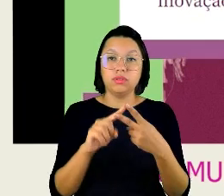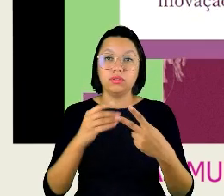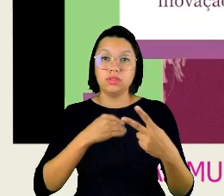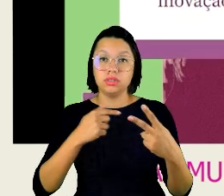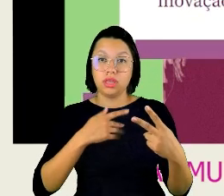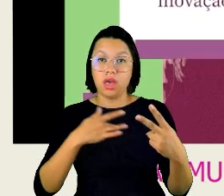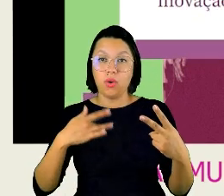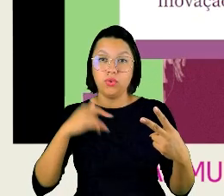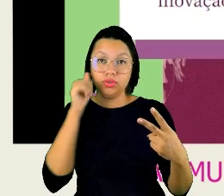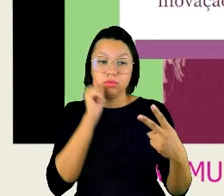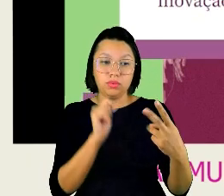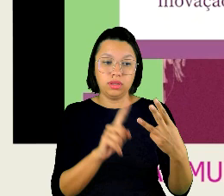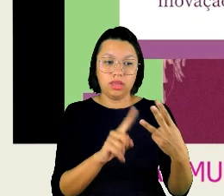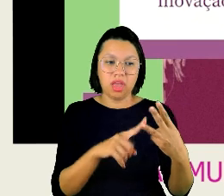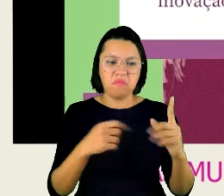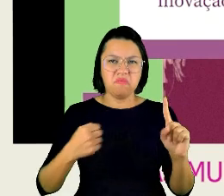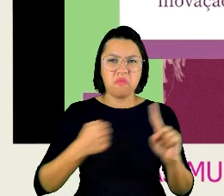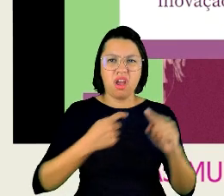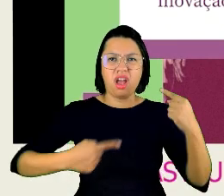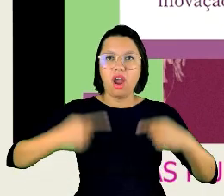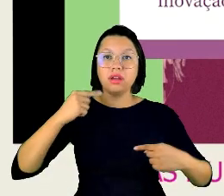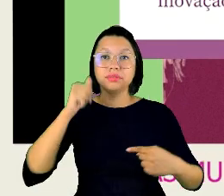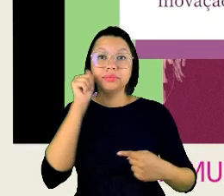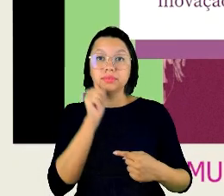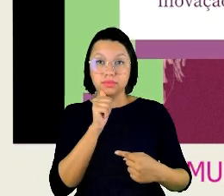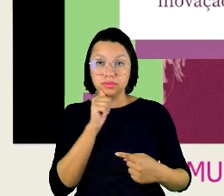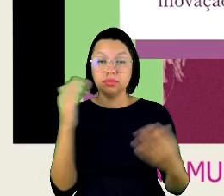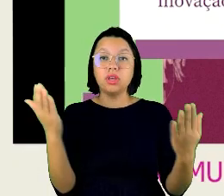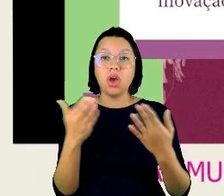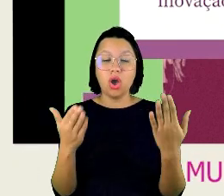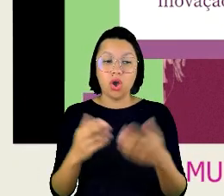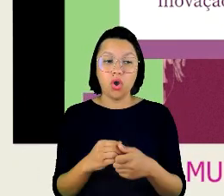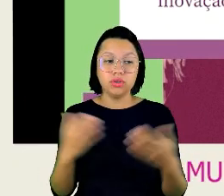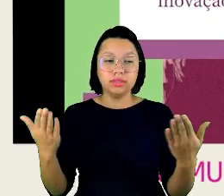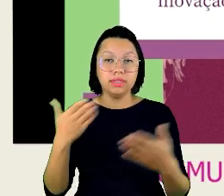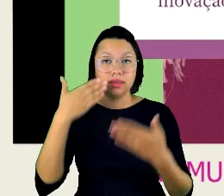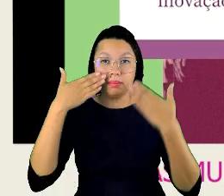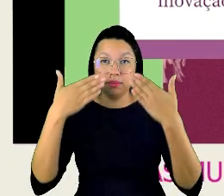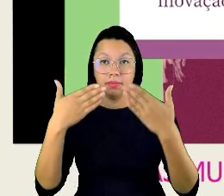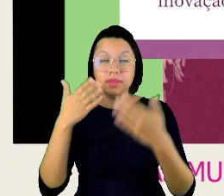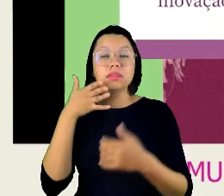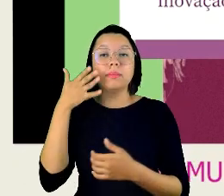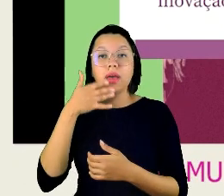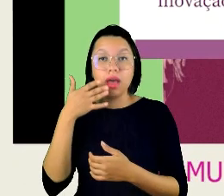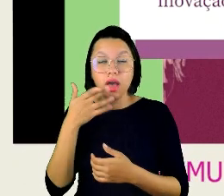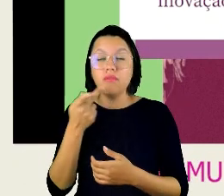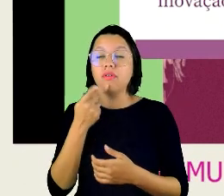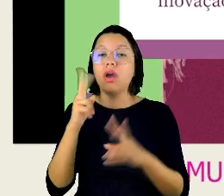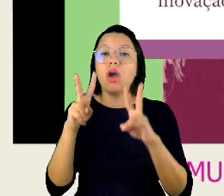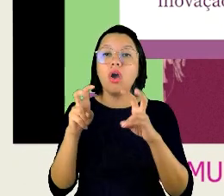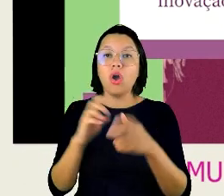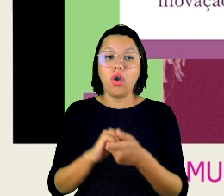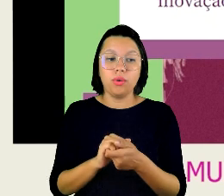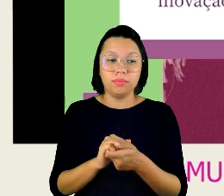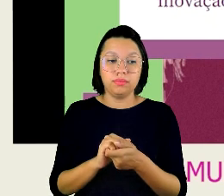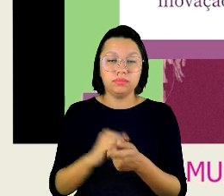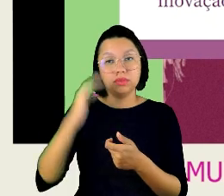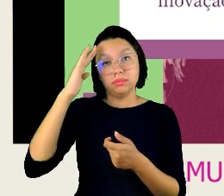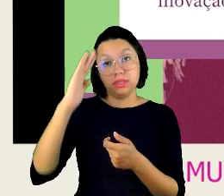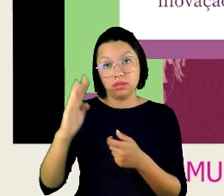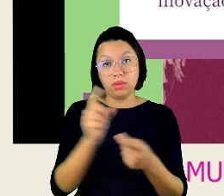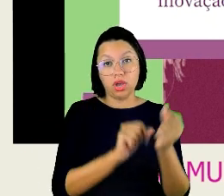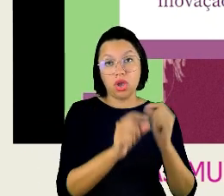das mulheres e violência contra as mulheres, né? E hoje, nessa palestra, a gente vai falar sobre,